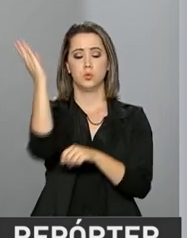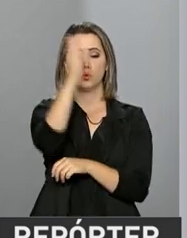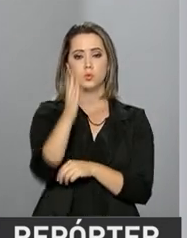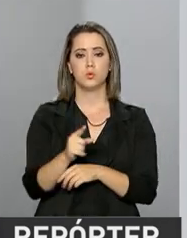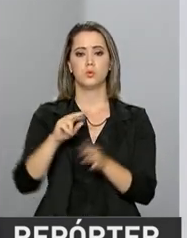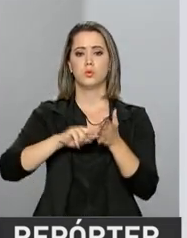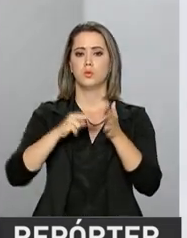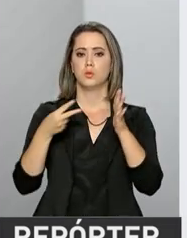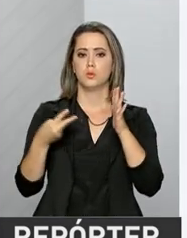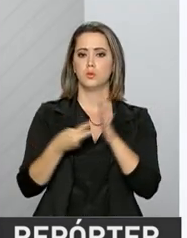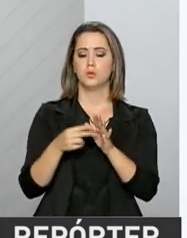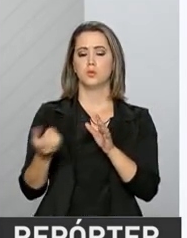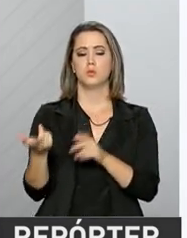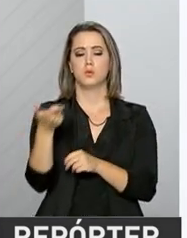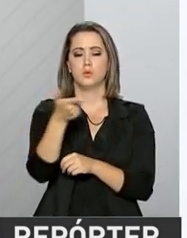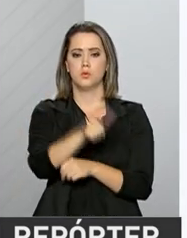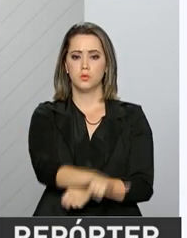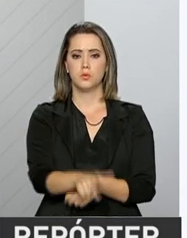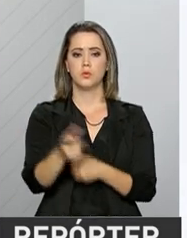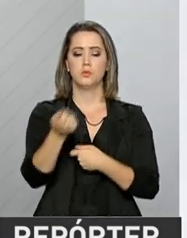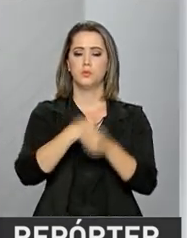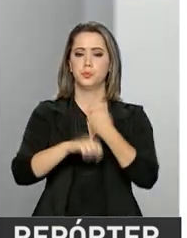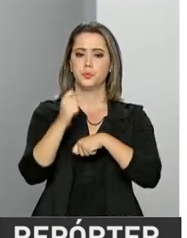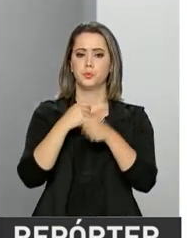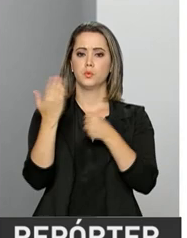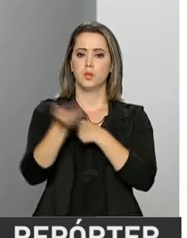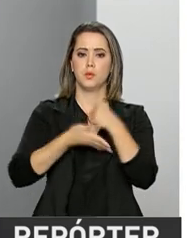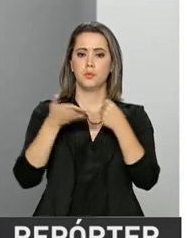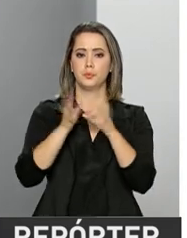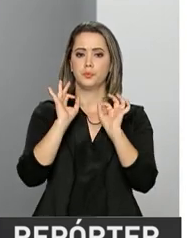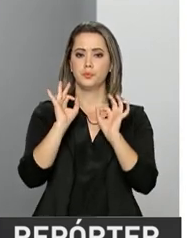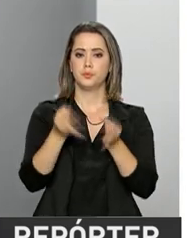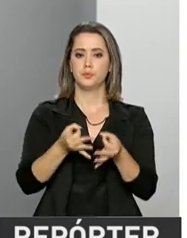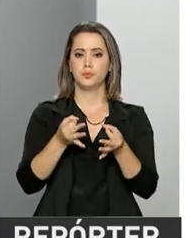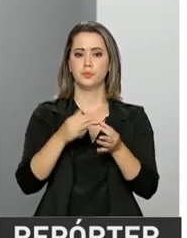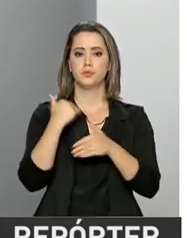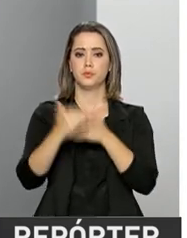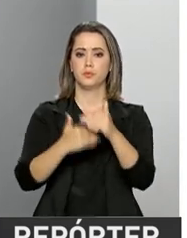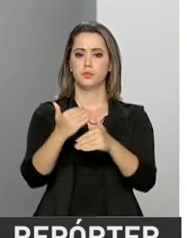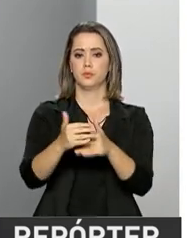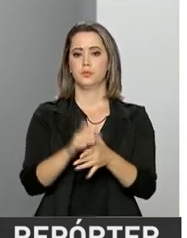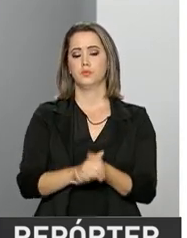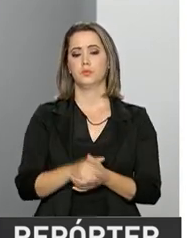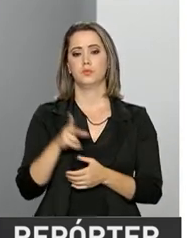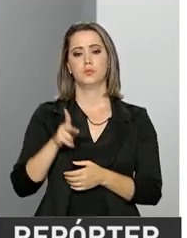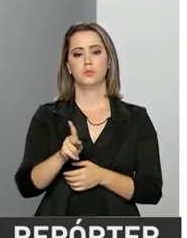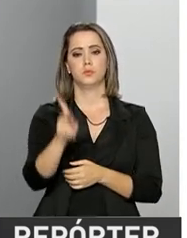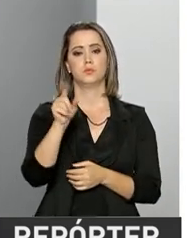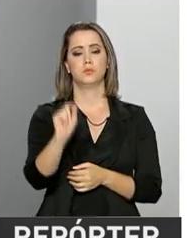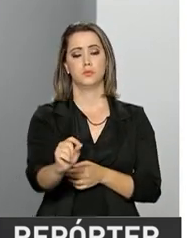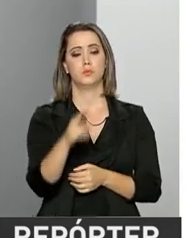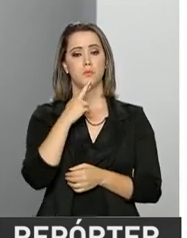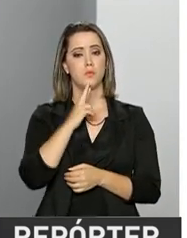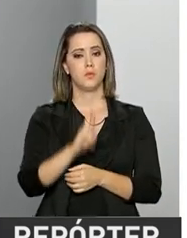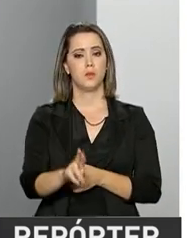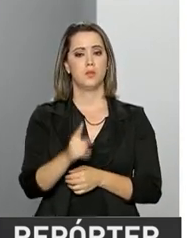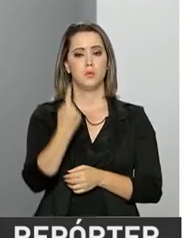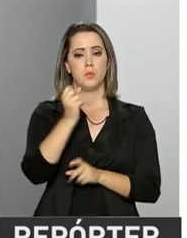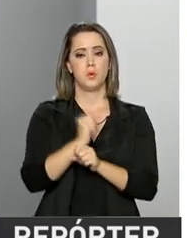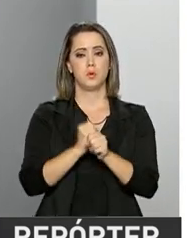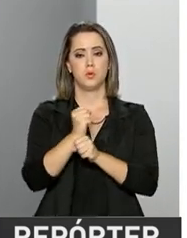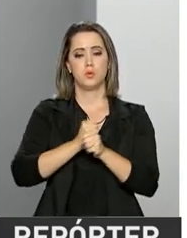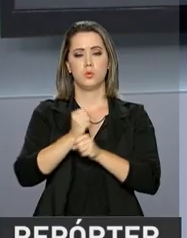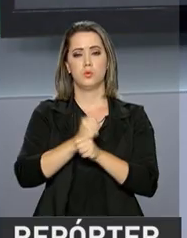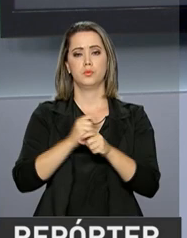representa um renascimento da Economia em bases sólidas e sustentáveis sendo resultado de um ano